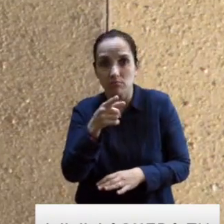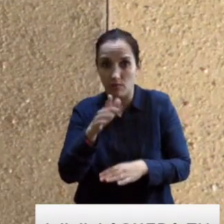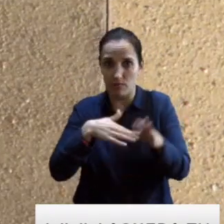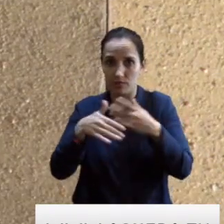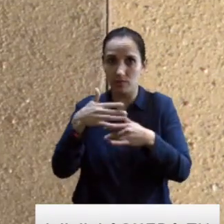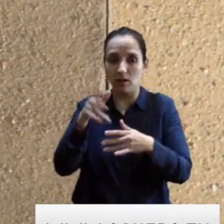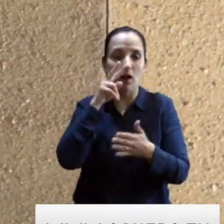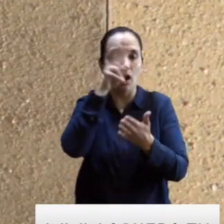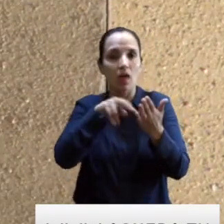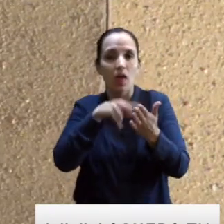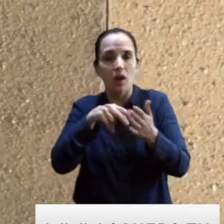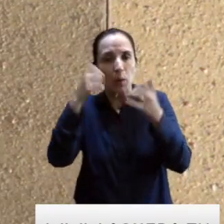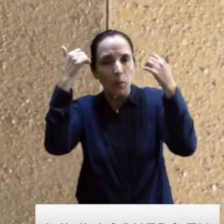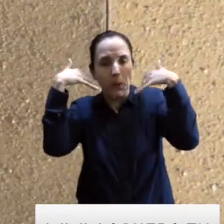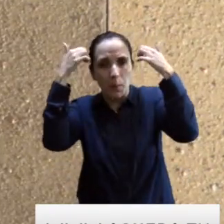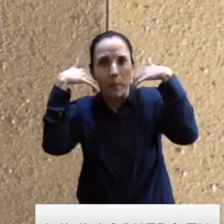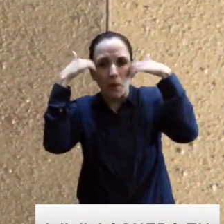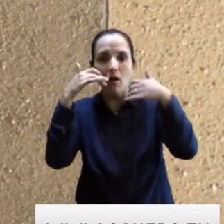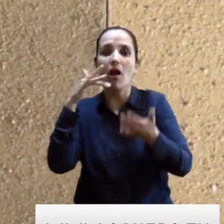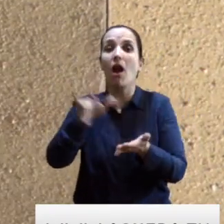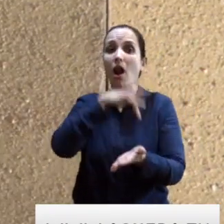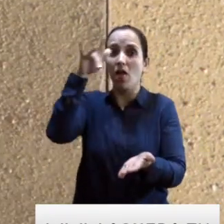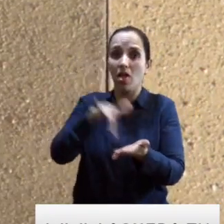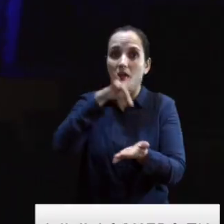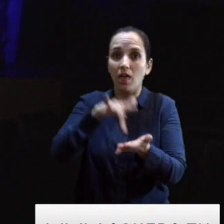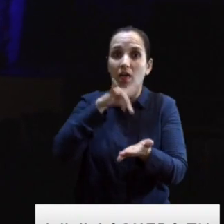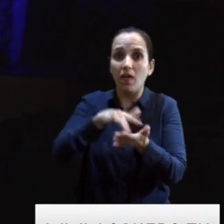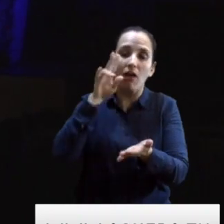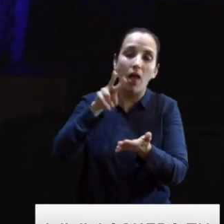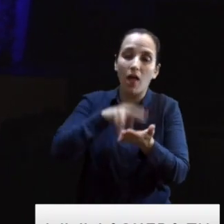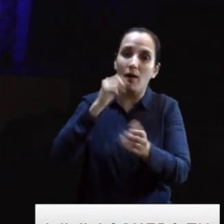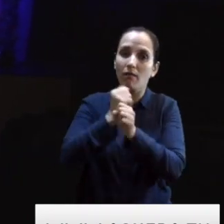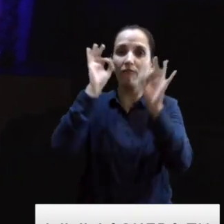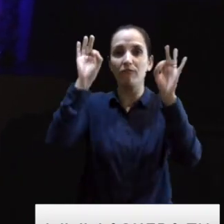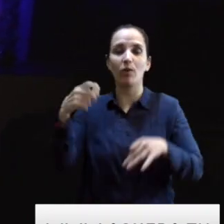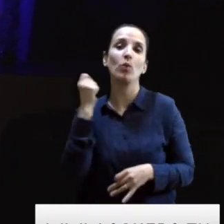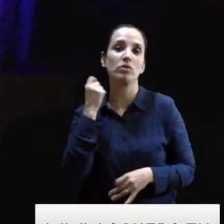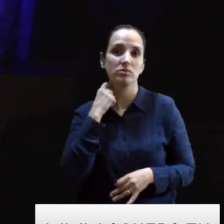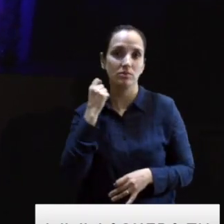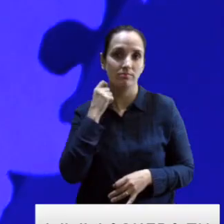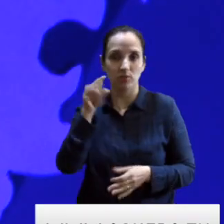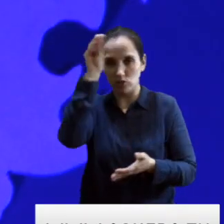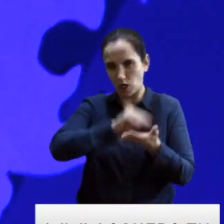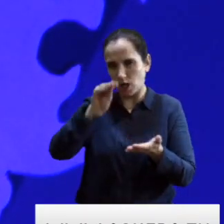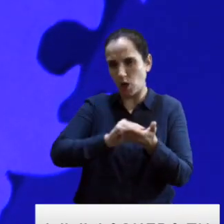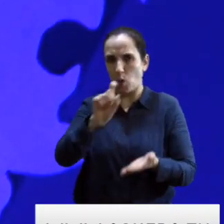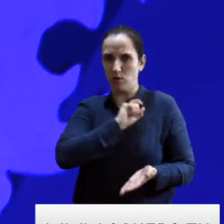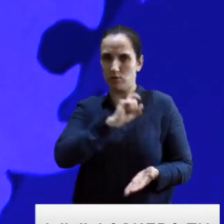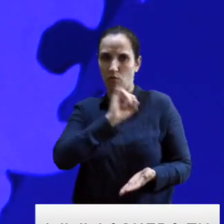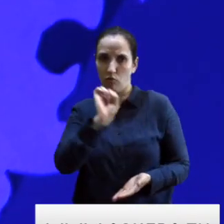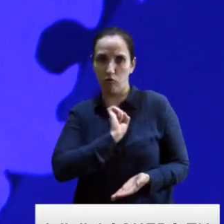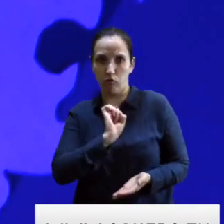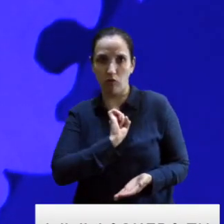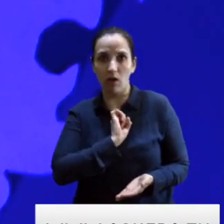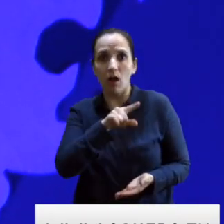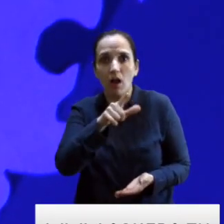fazer valer esse suor, herdas os livros para o curso acabar. Amiga Sara, olá, escritora do meu coração,